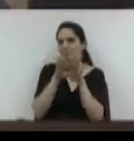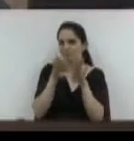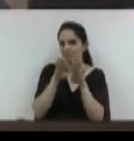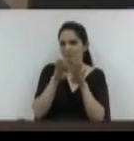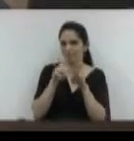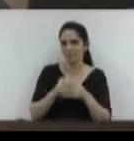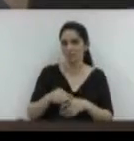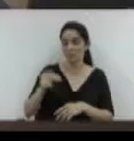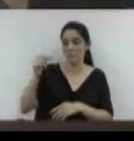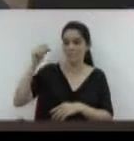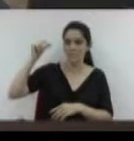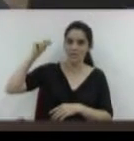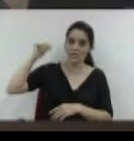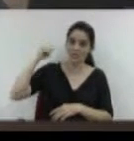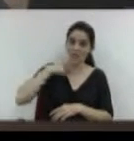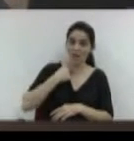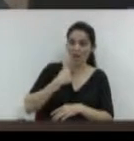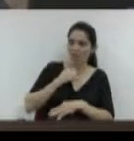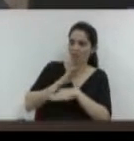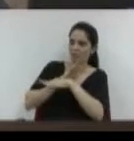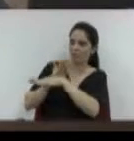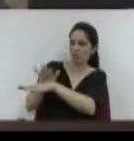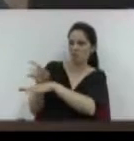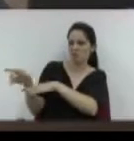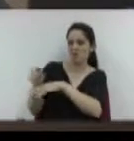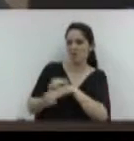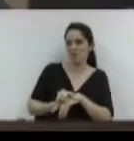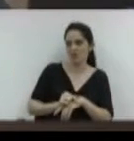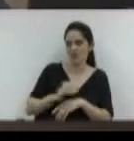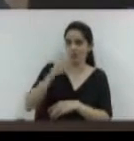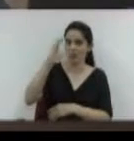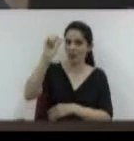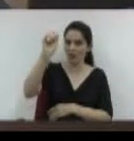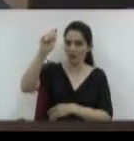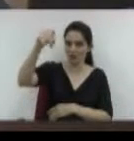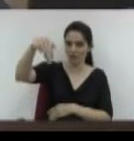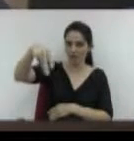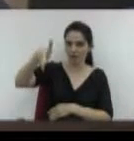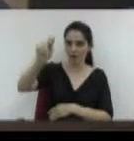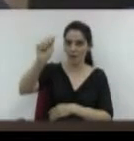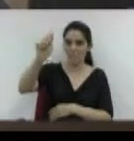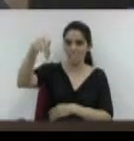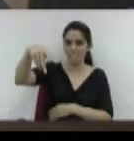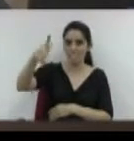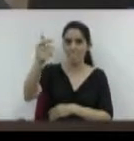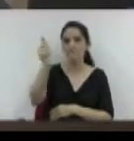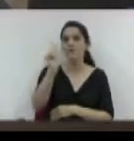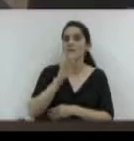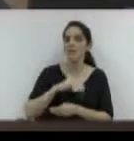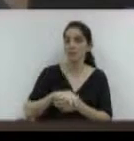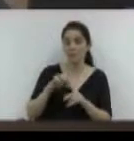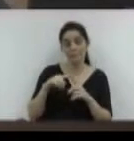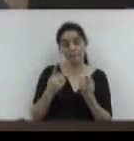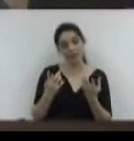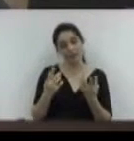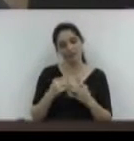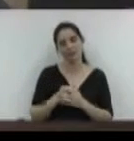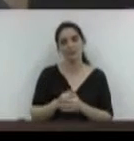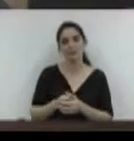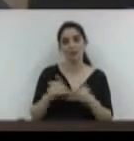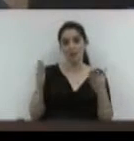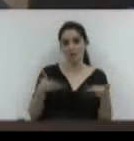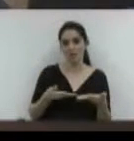época eu apoiei ele na campanha. Ajudei ele. Tentei apoiar. Mas sabe, são coisas que se